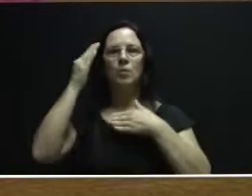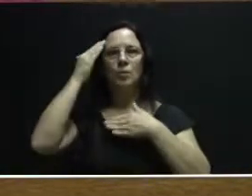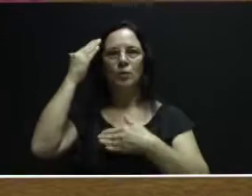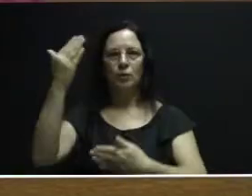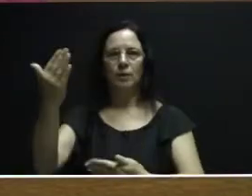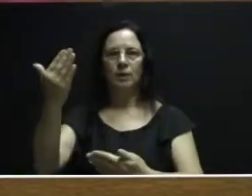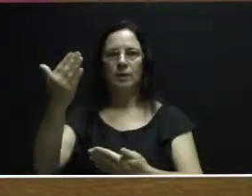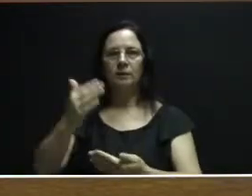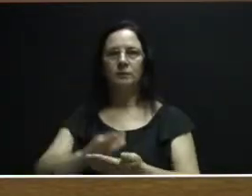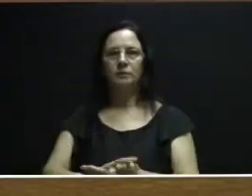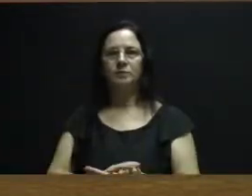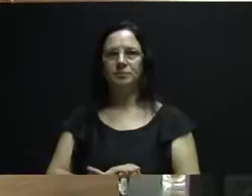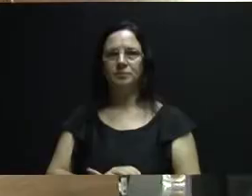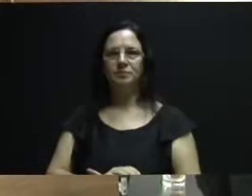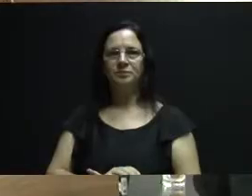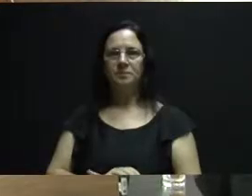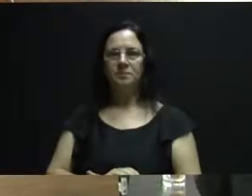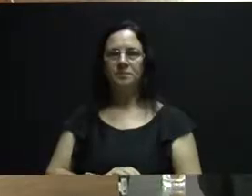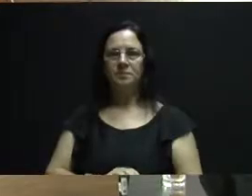a todos.